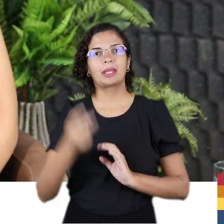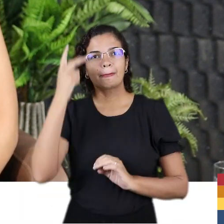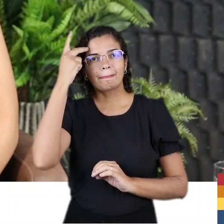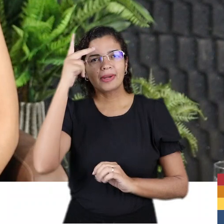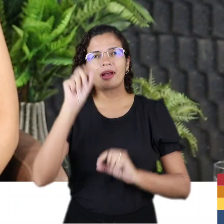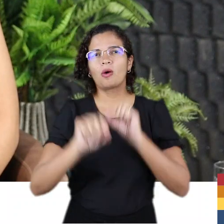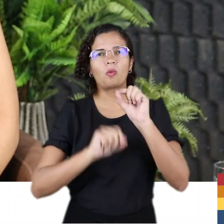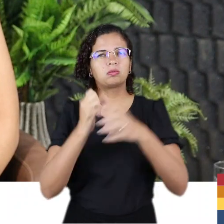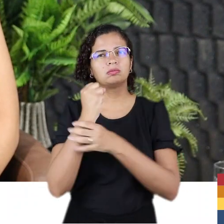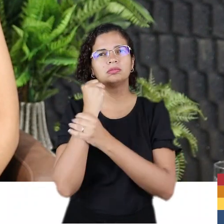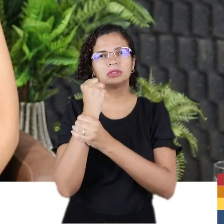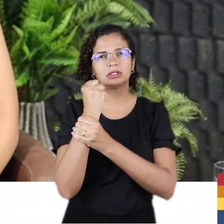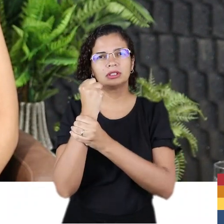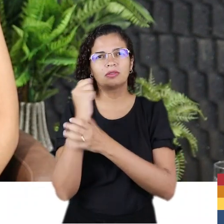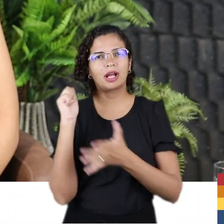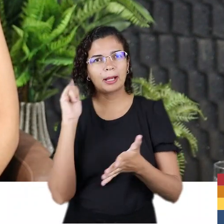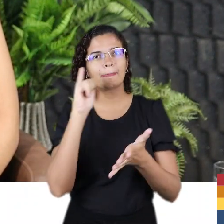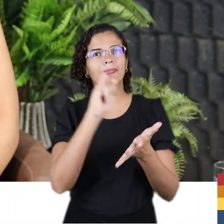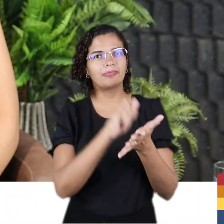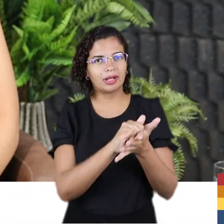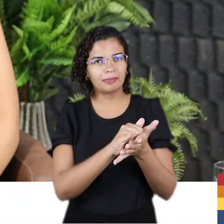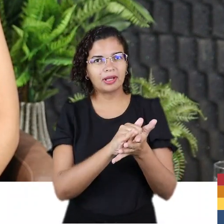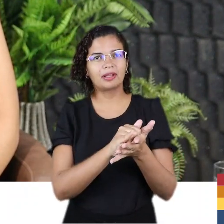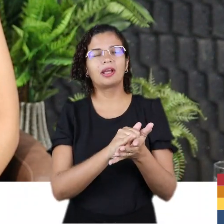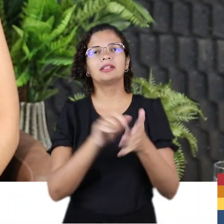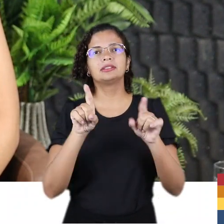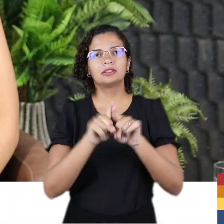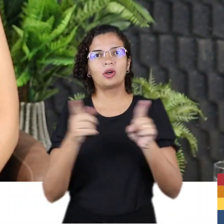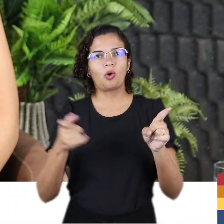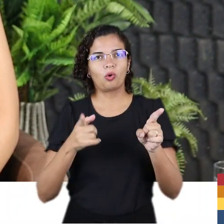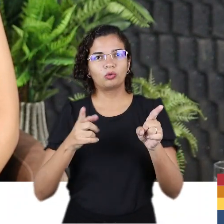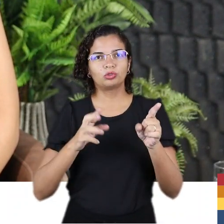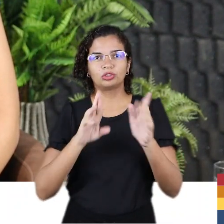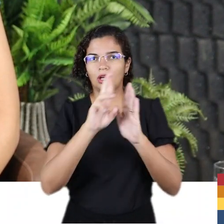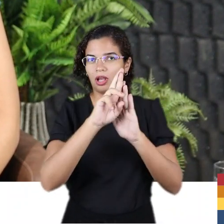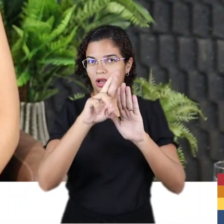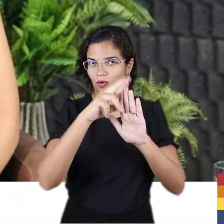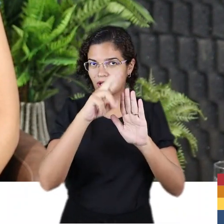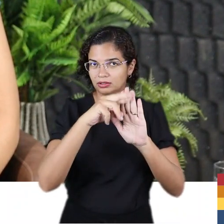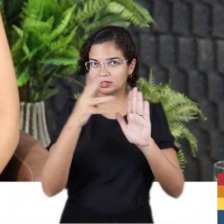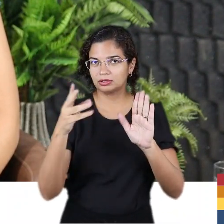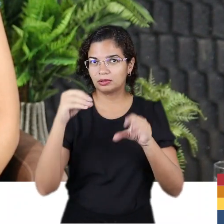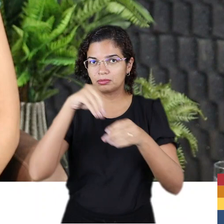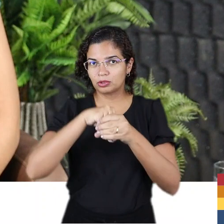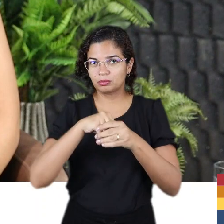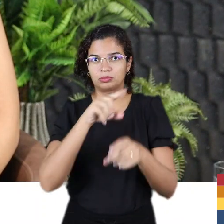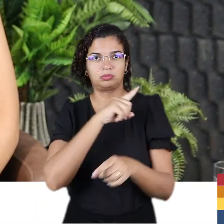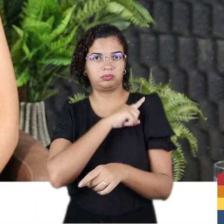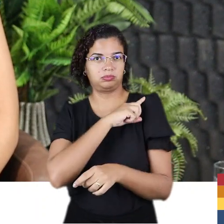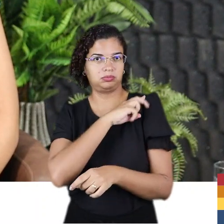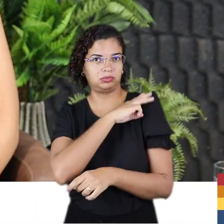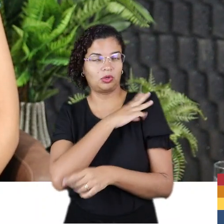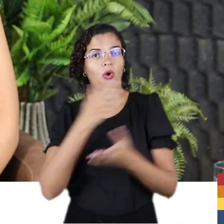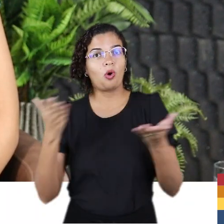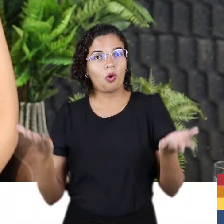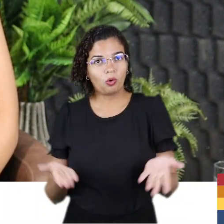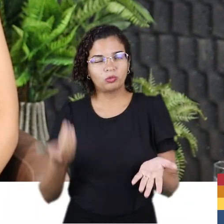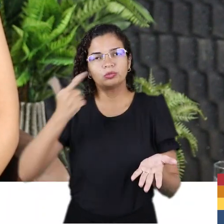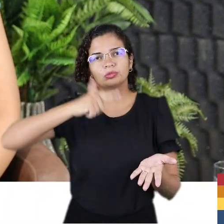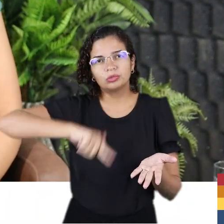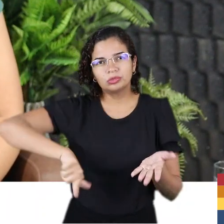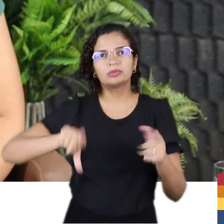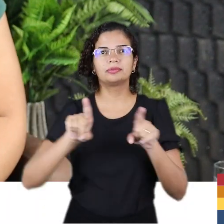implementação da reformulação do ensino médio. Hoje nós daremos continuidade aos